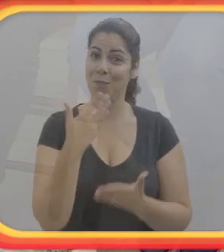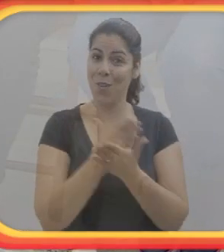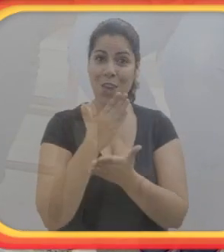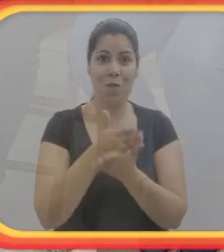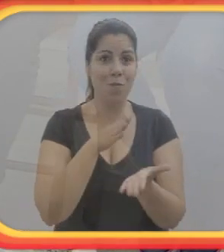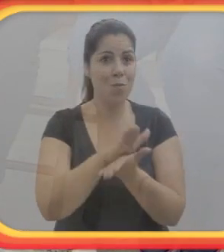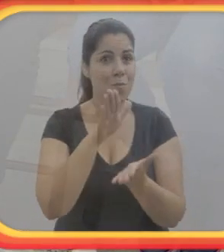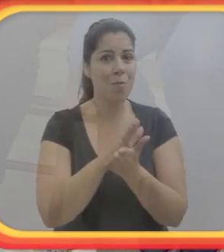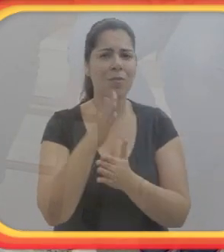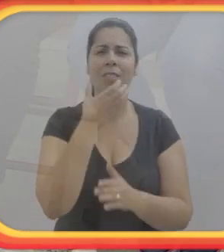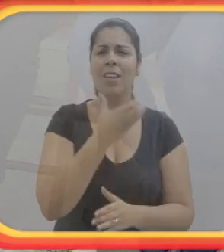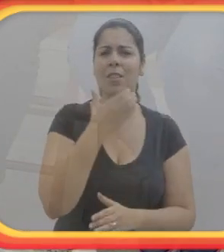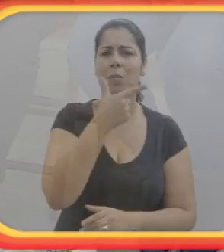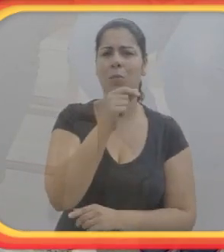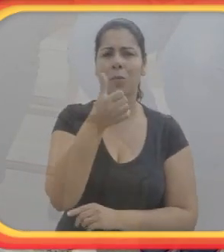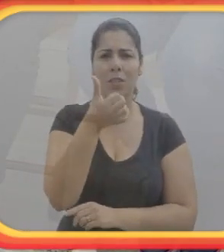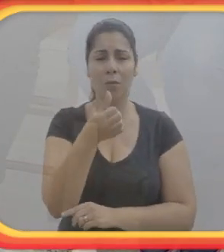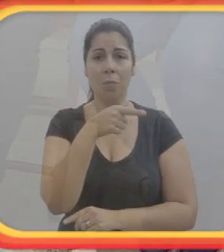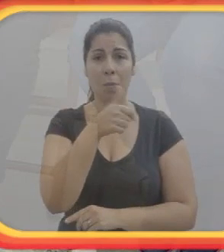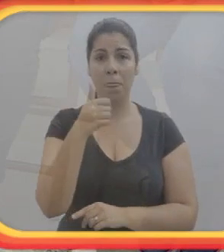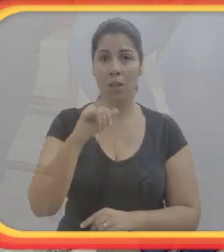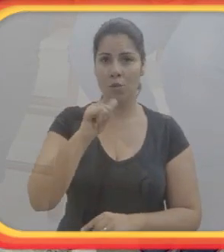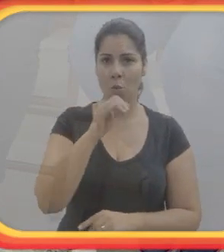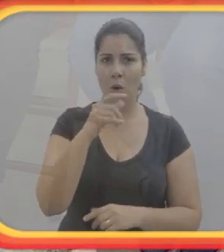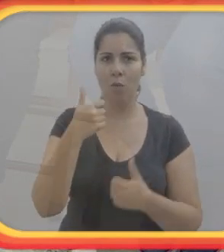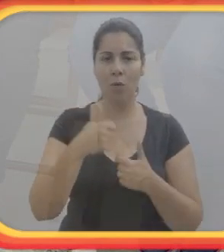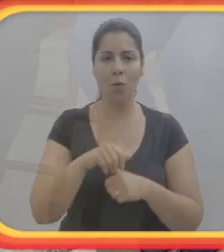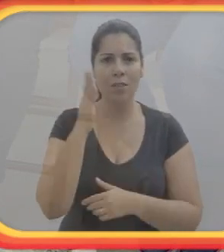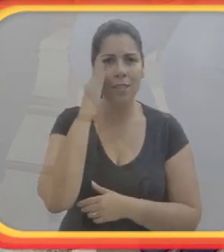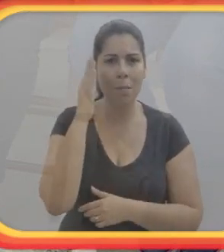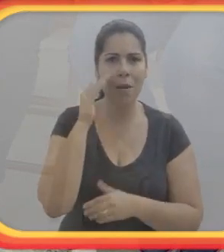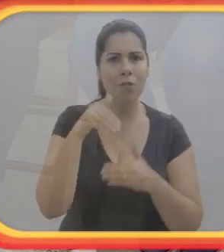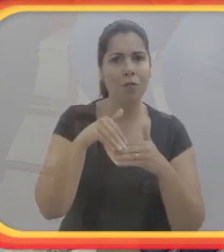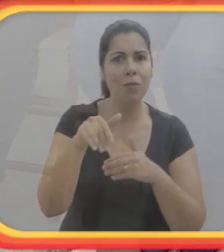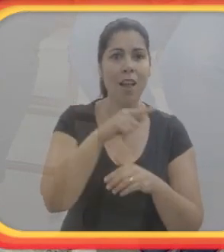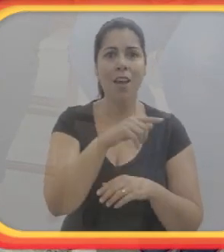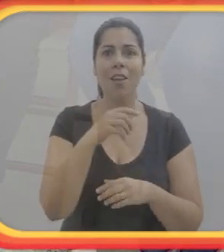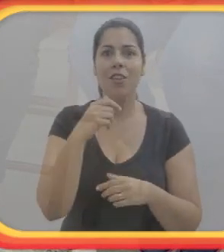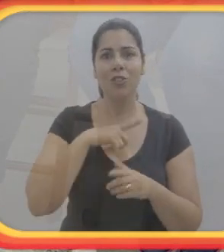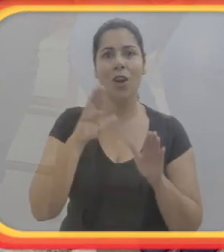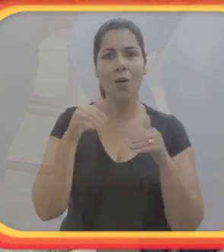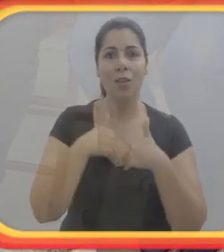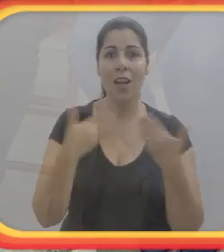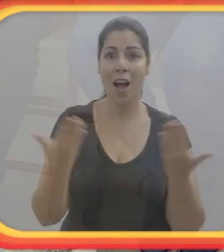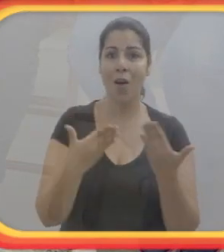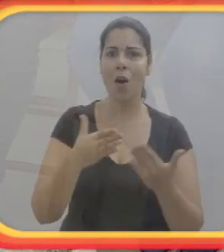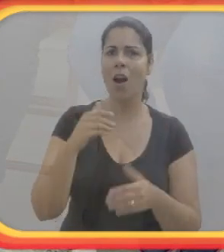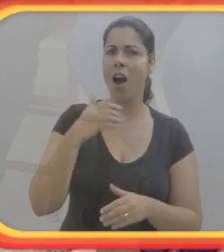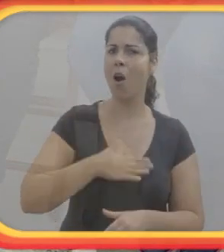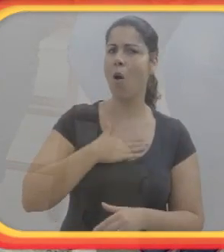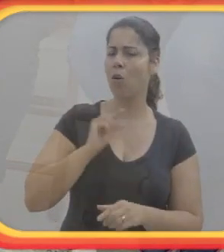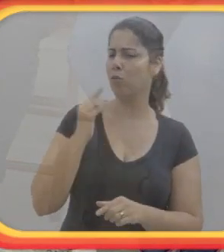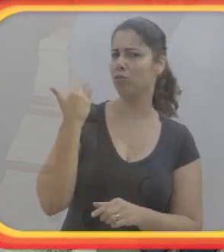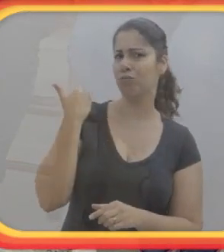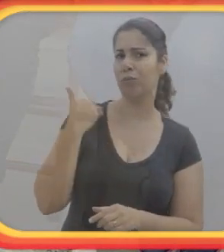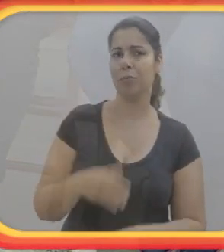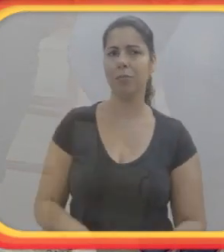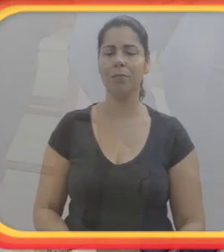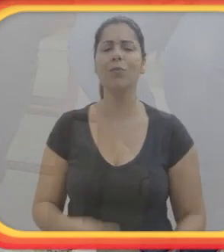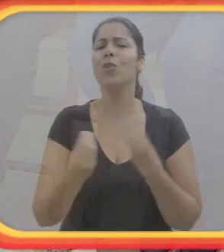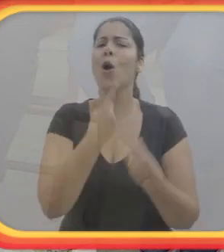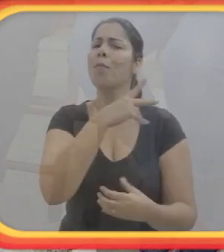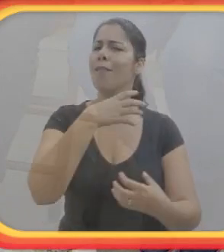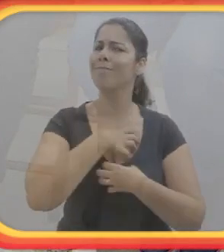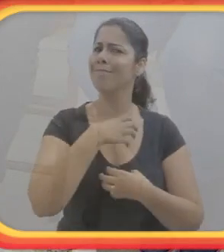né? O João ficou sabendo, né, efetivamente que ele tinha